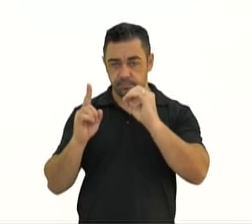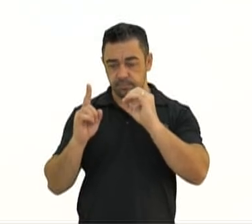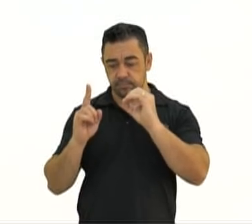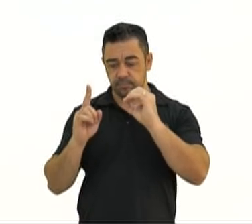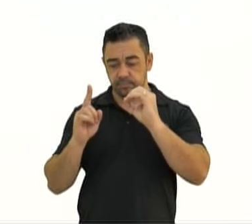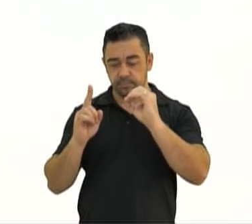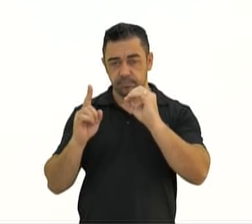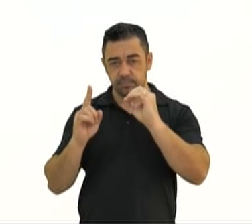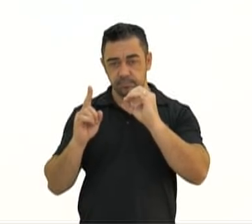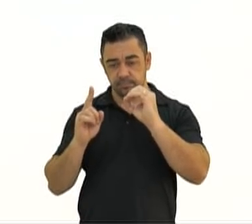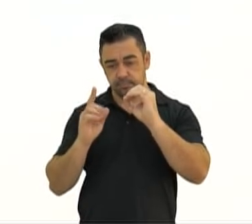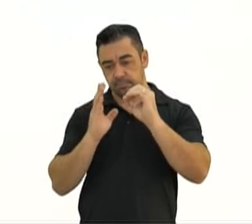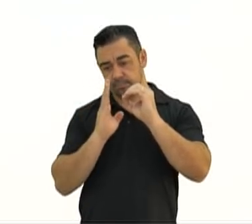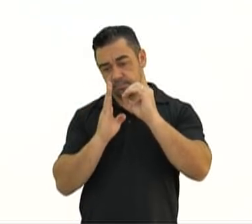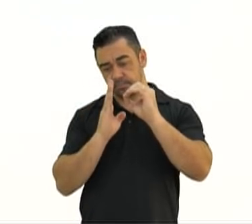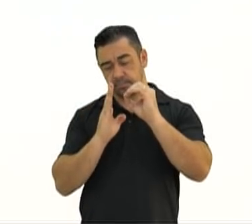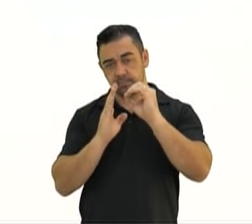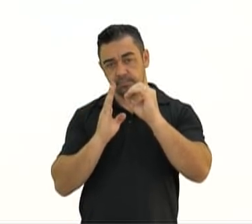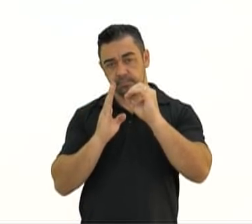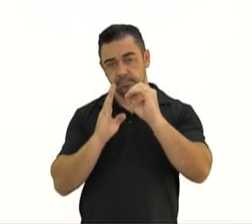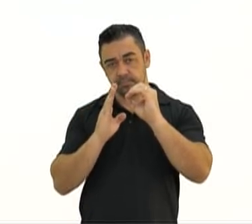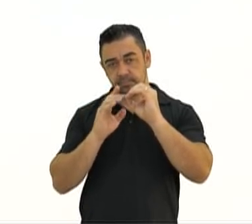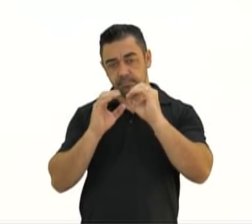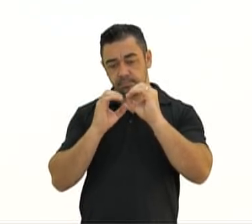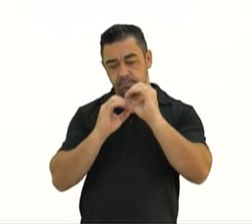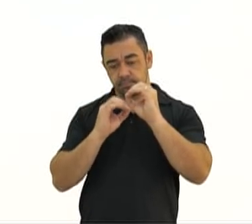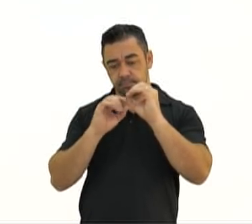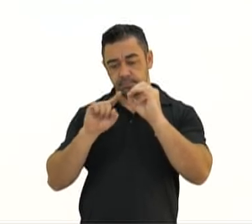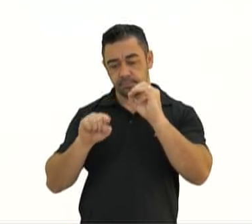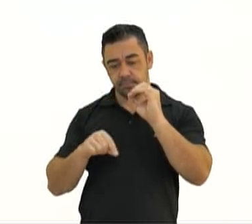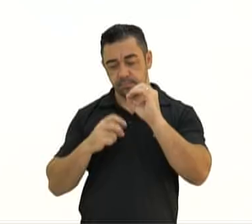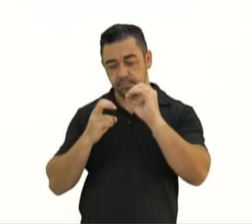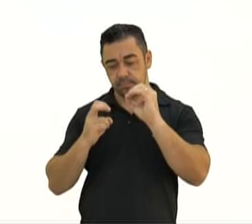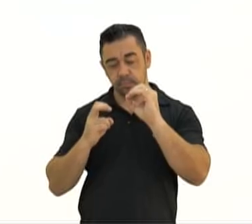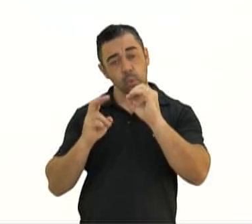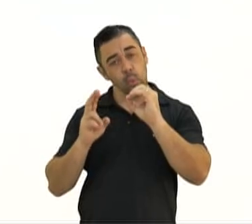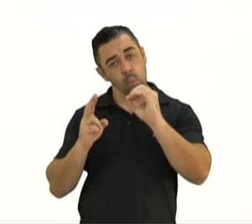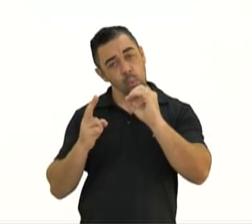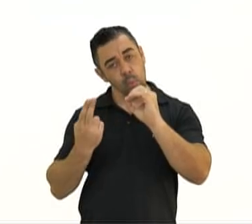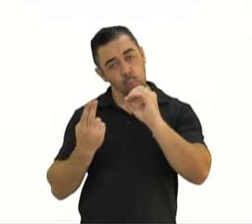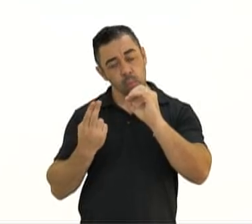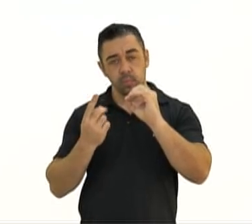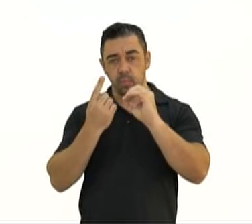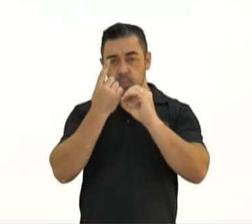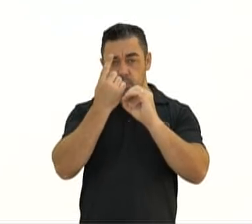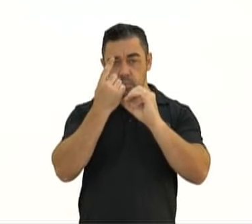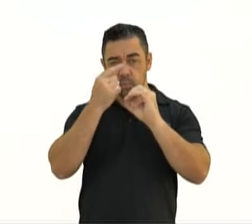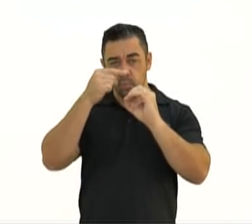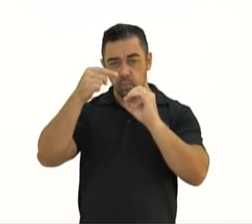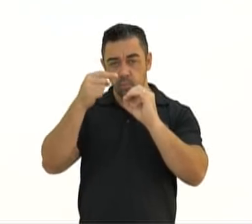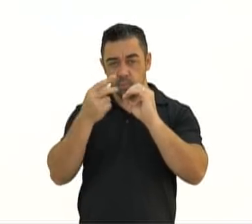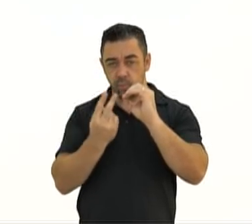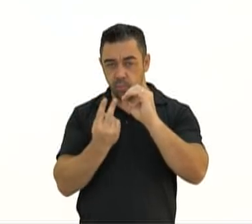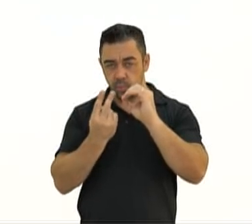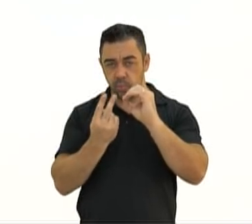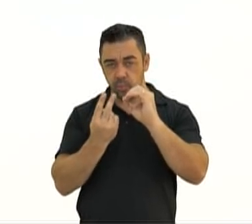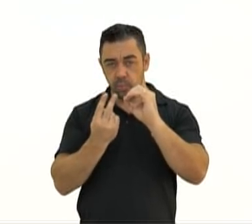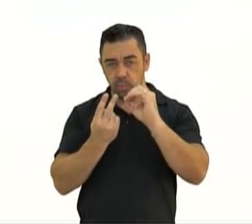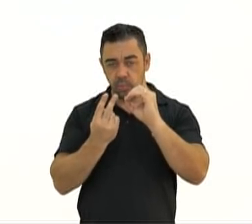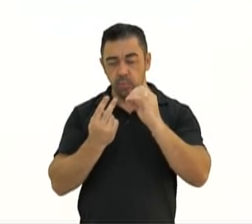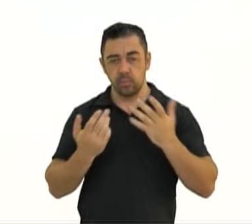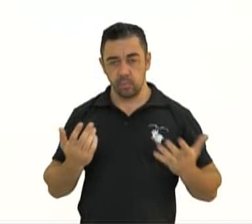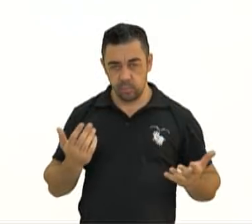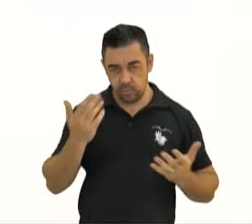por exemplo, existe o meio, né? Existe o 1 sobre 2. Então, eu posso representar esse